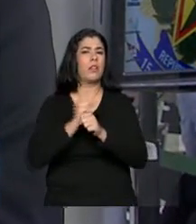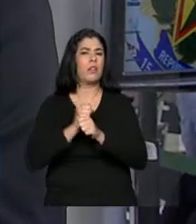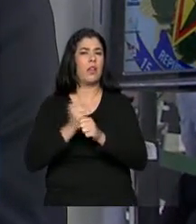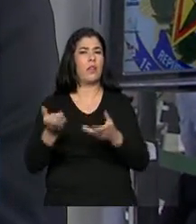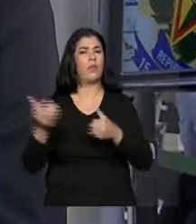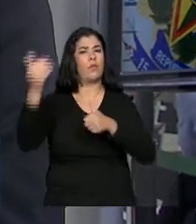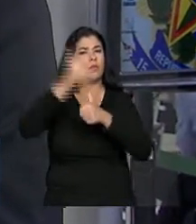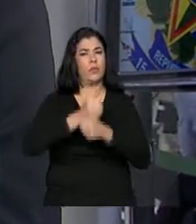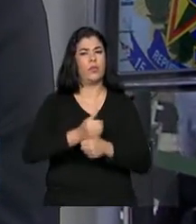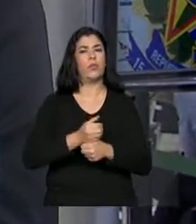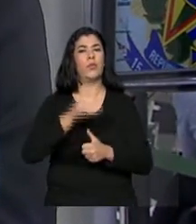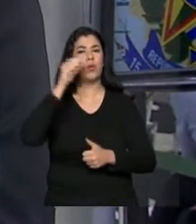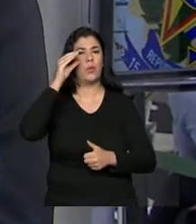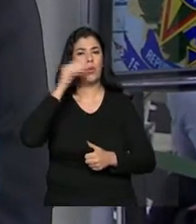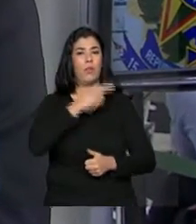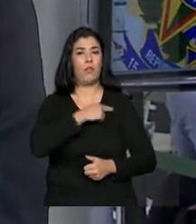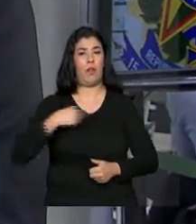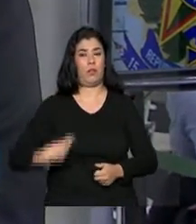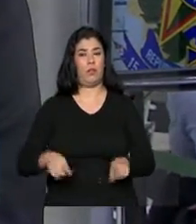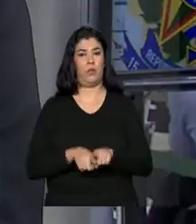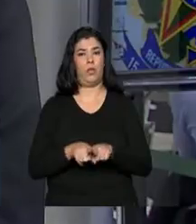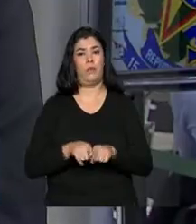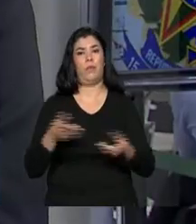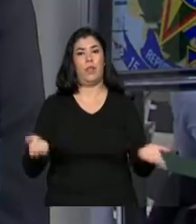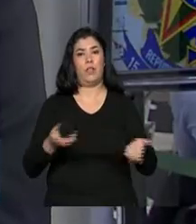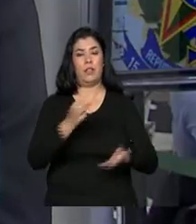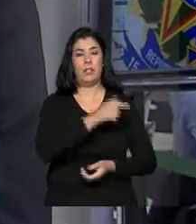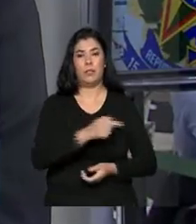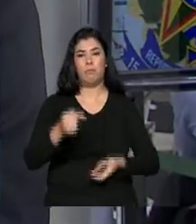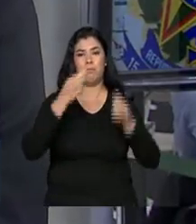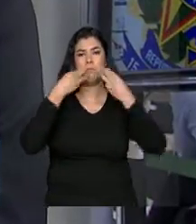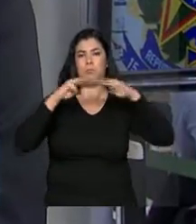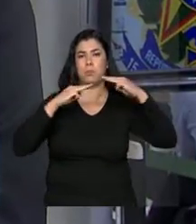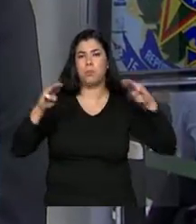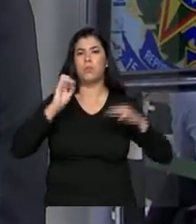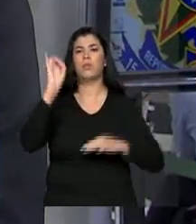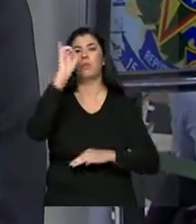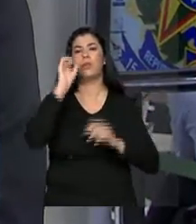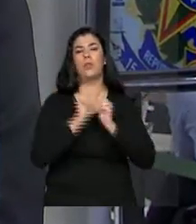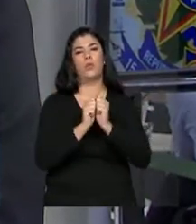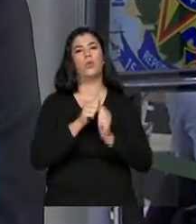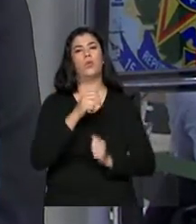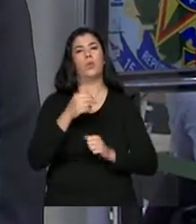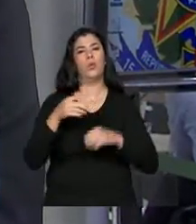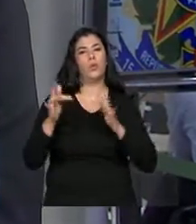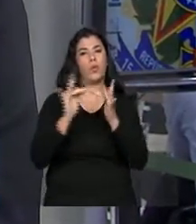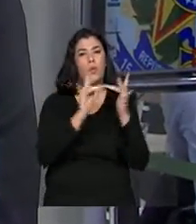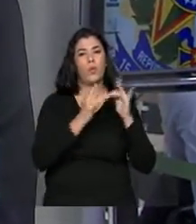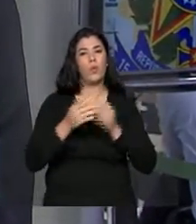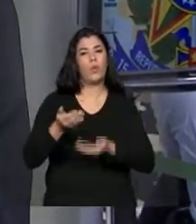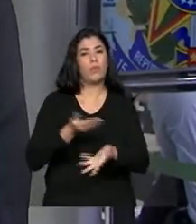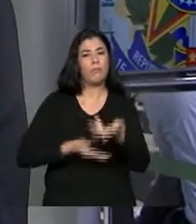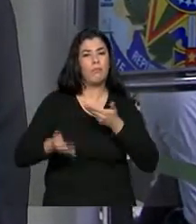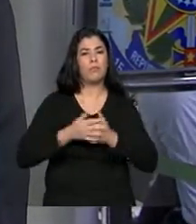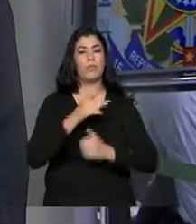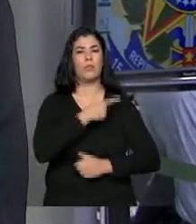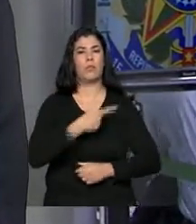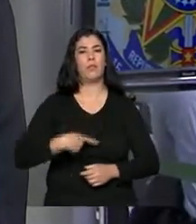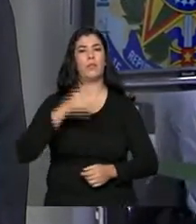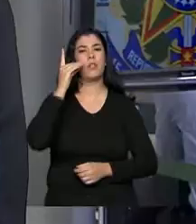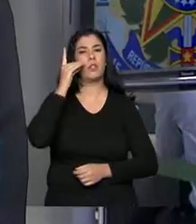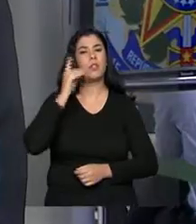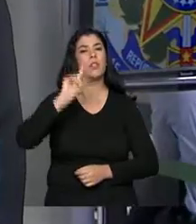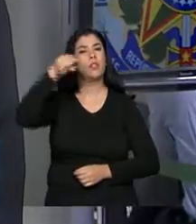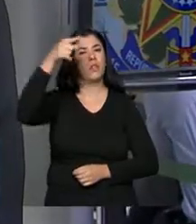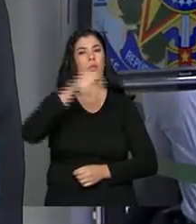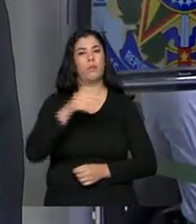China. Nós estamos, inclusive, essa semana indo numa missão com a Presidente da República, que acontecerá no final de semana e no